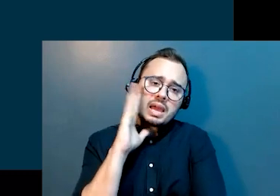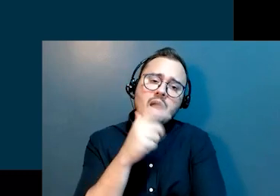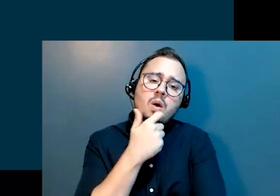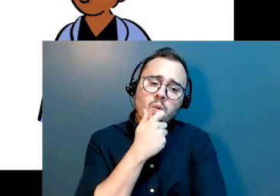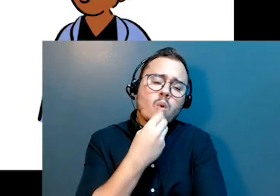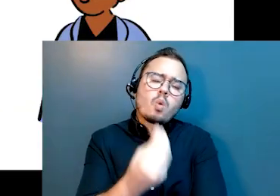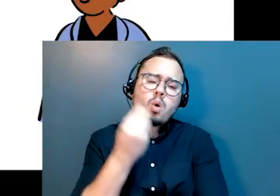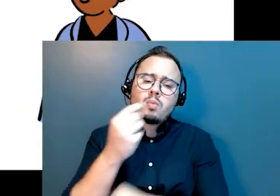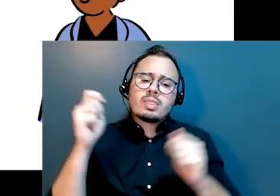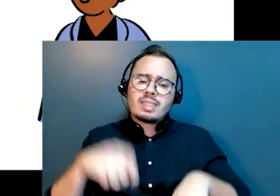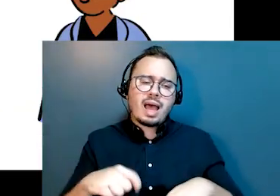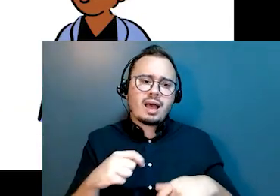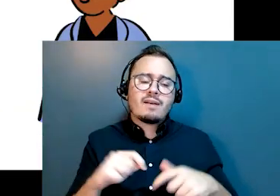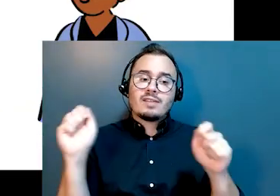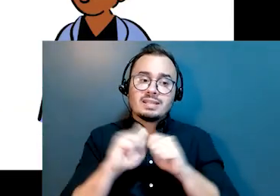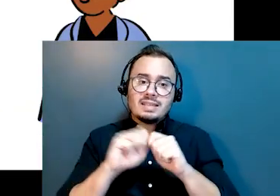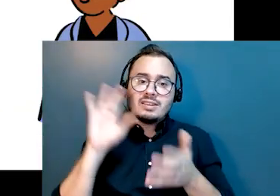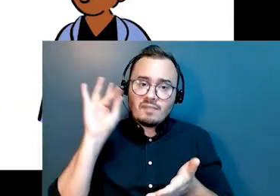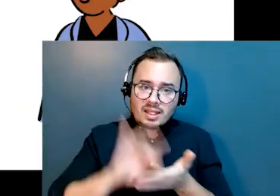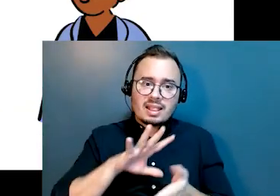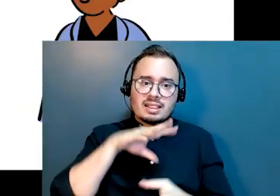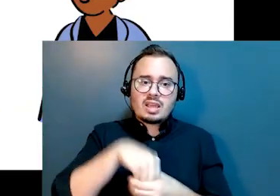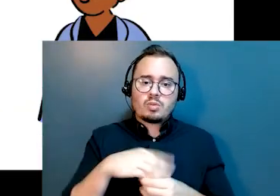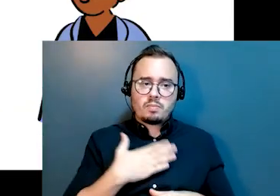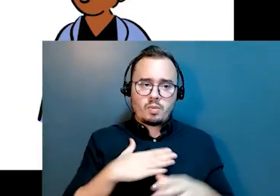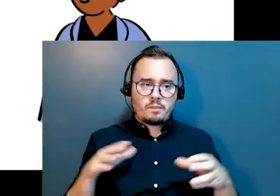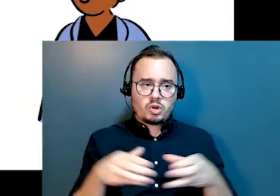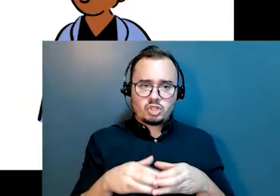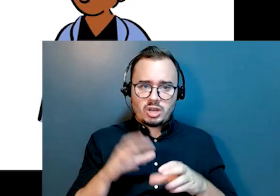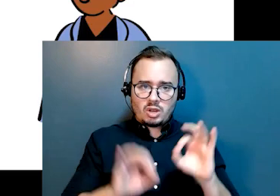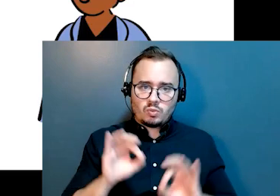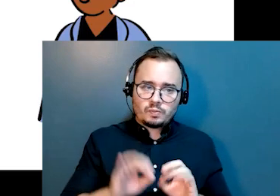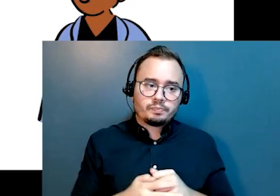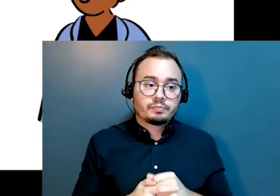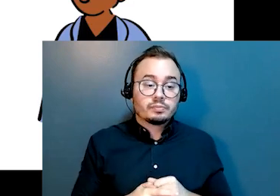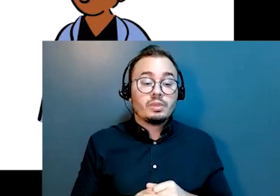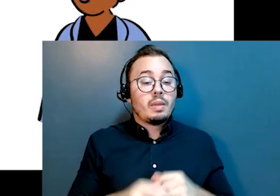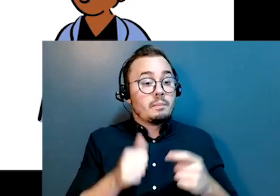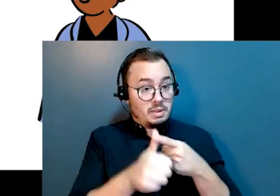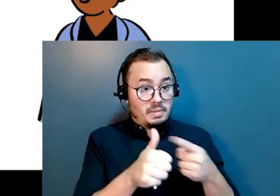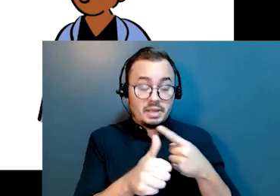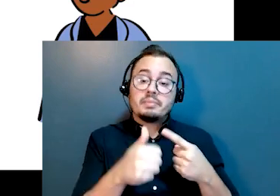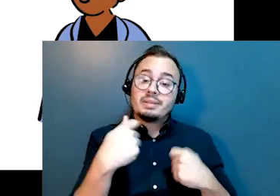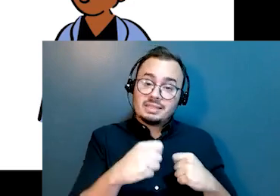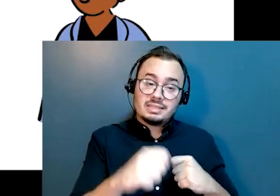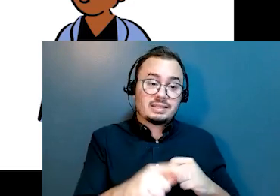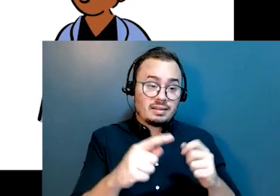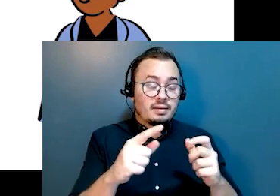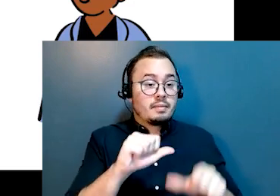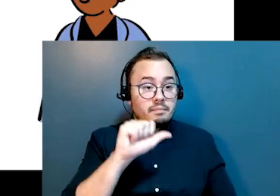Então, tem 2 pontos que é importante atuar, tá? O primeiro é na cultura do time. O time deve ter uma cultura que incentiva esse tipo